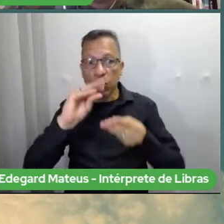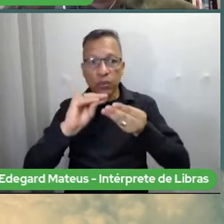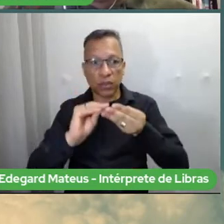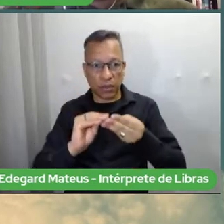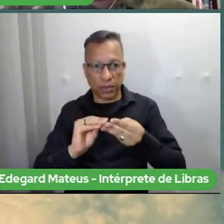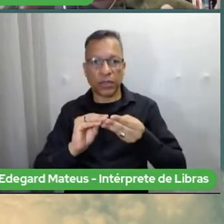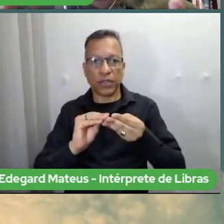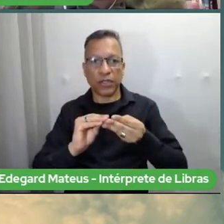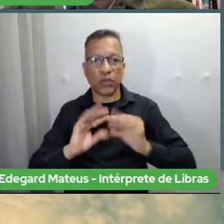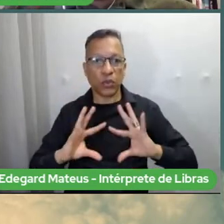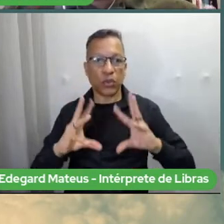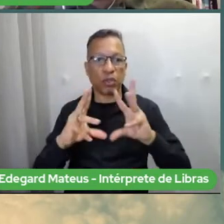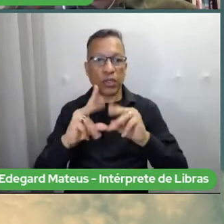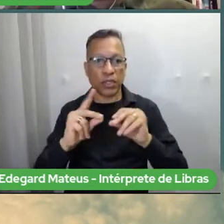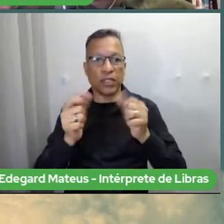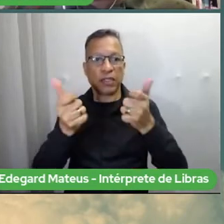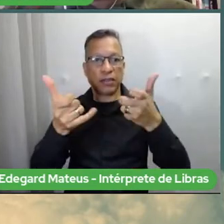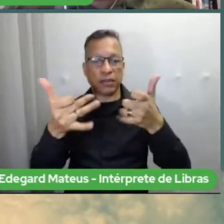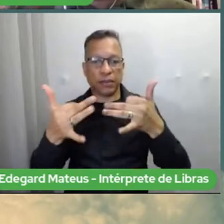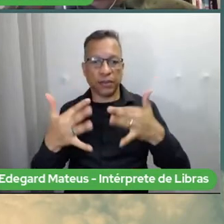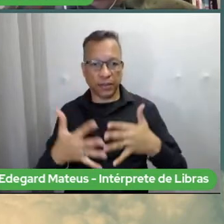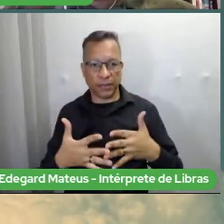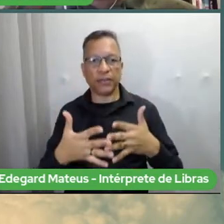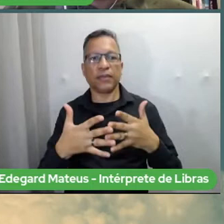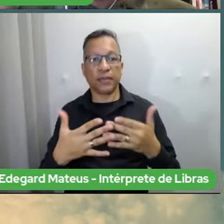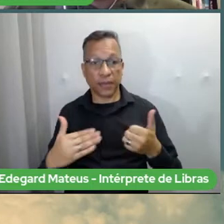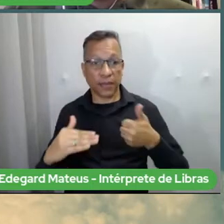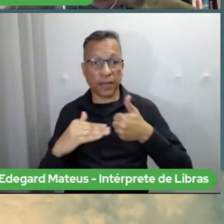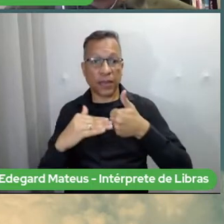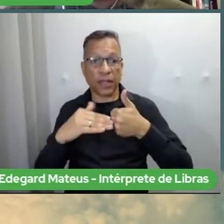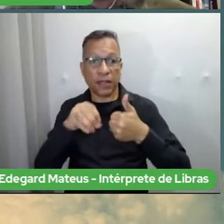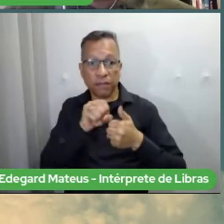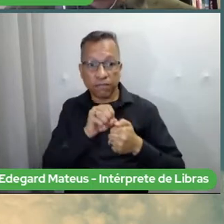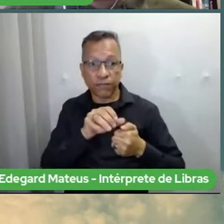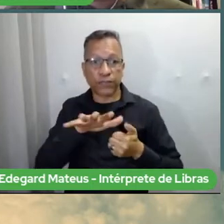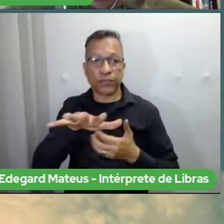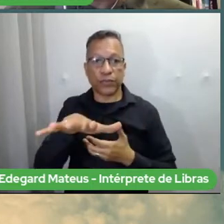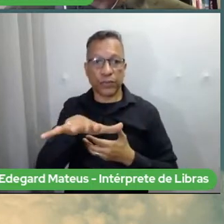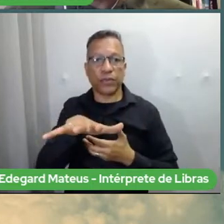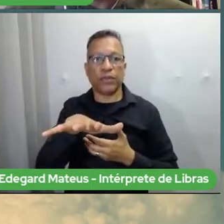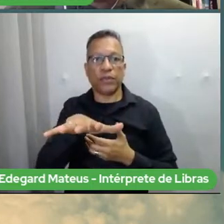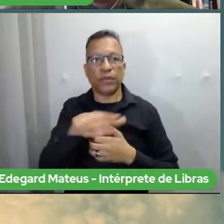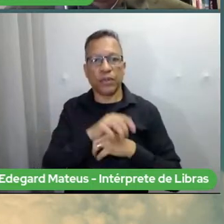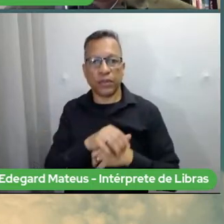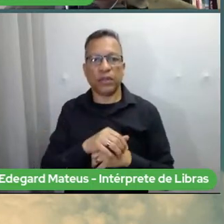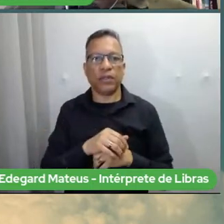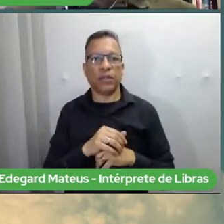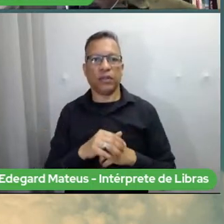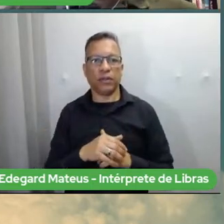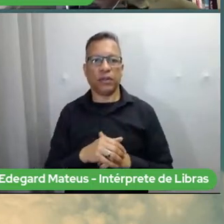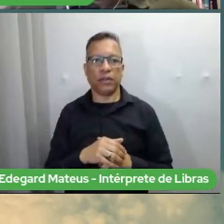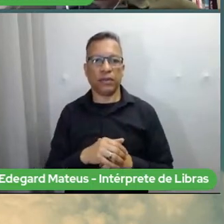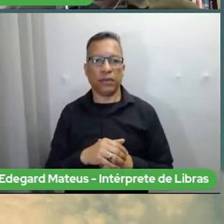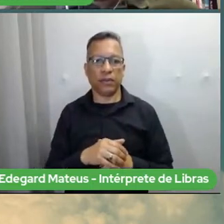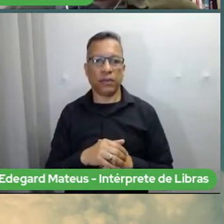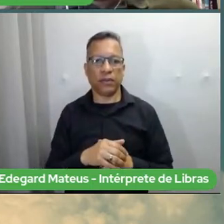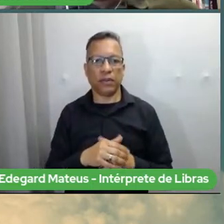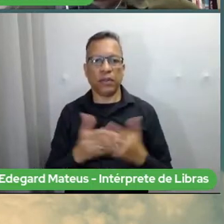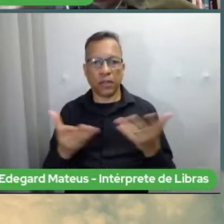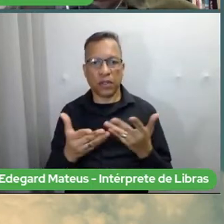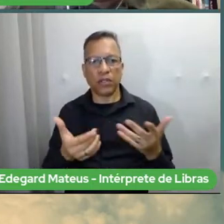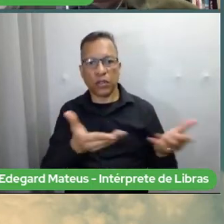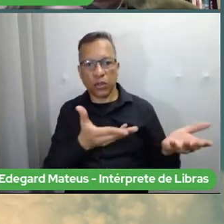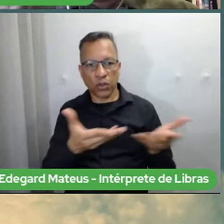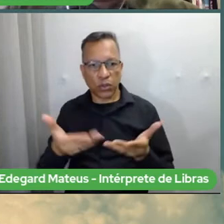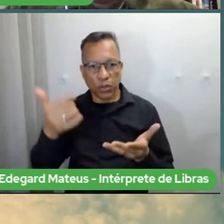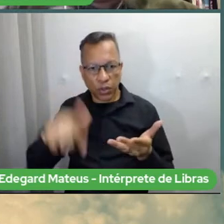paradigma para dados, dessa descentralização, né, que o Data Mesh traz. E aí eu chamo a Magda de novo agora para falar